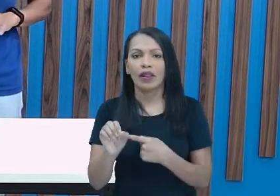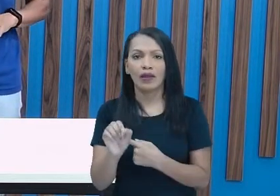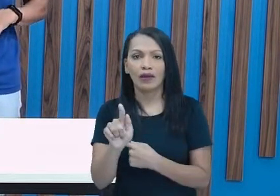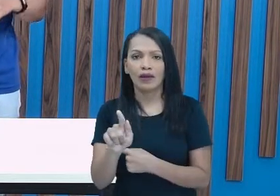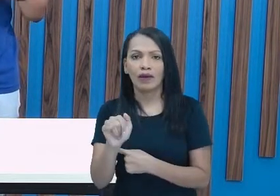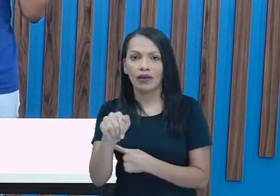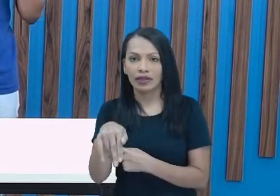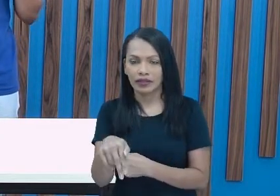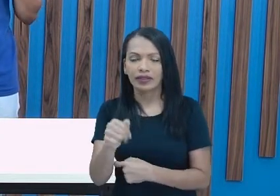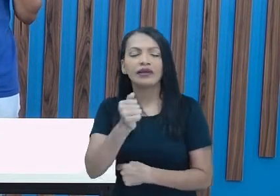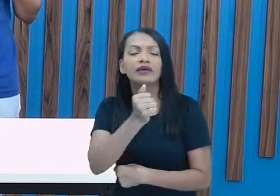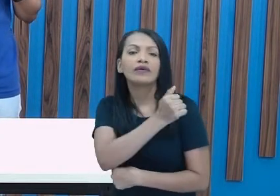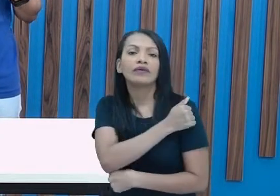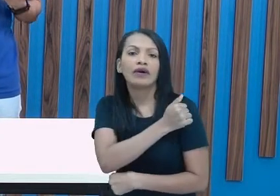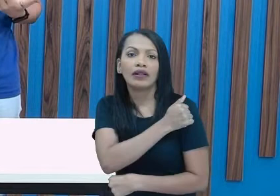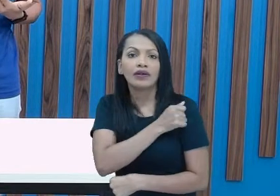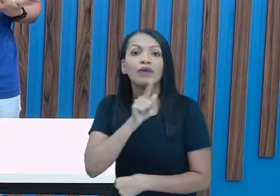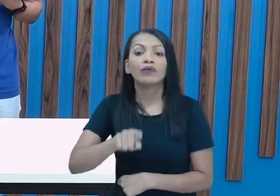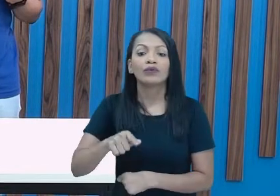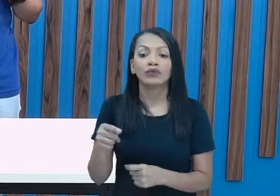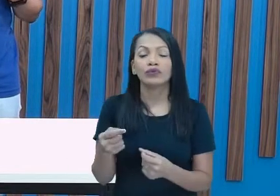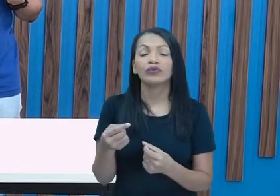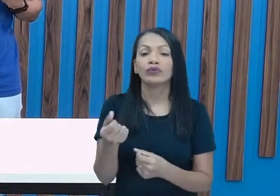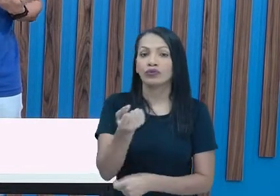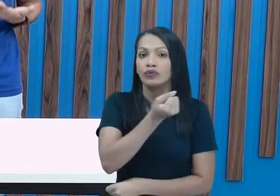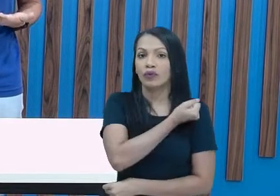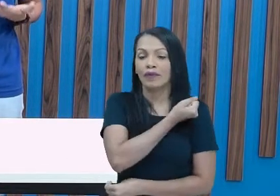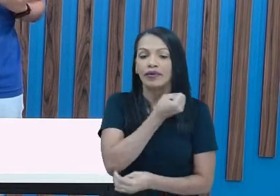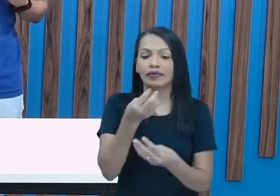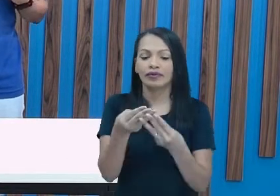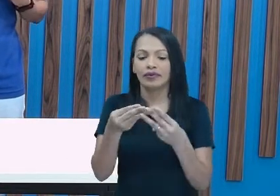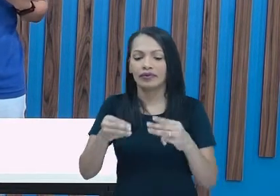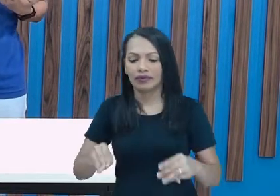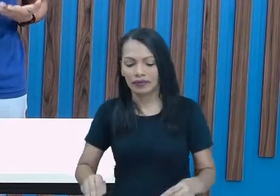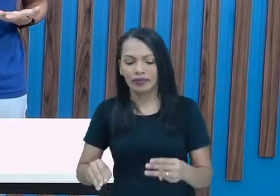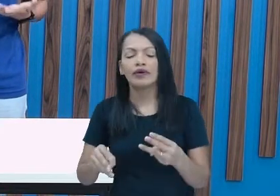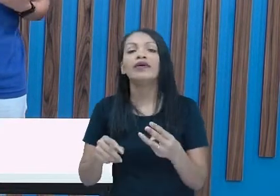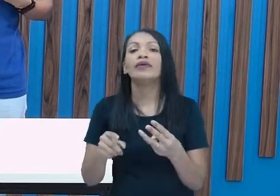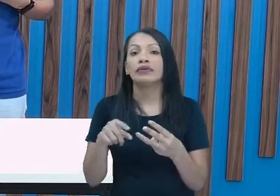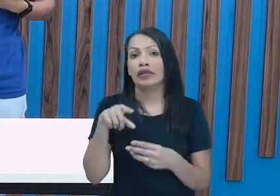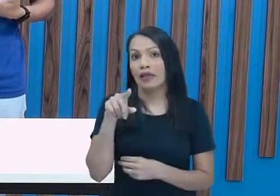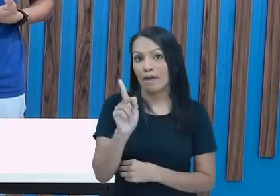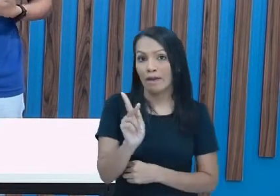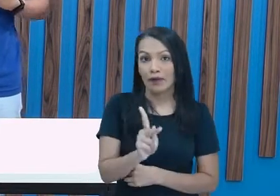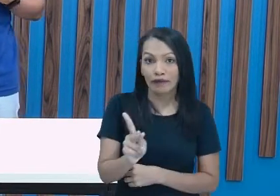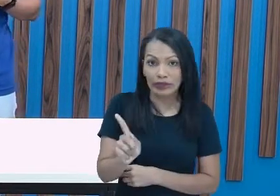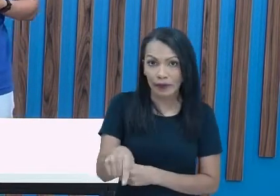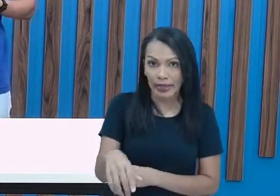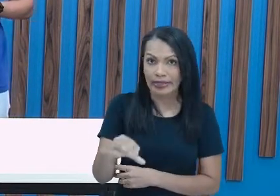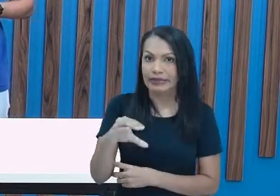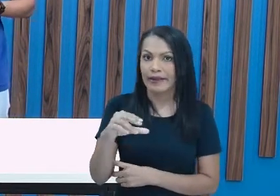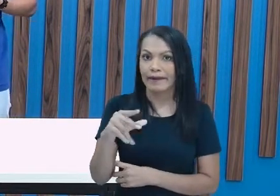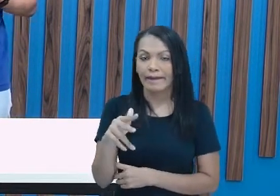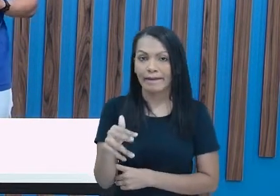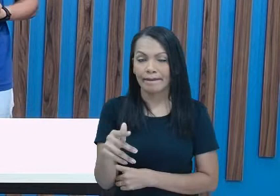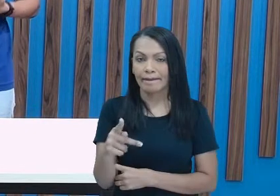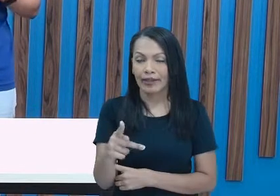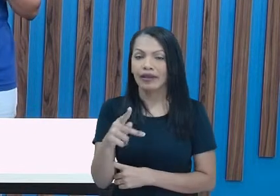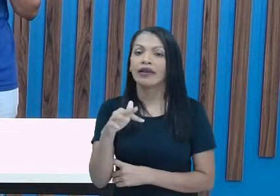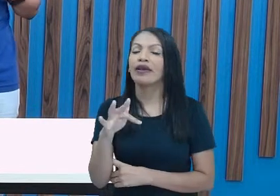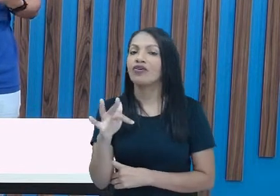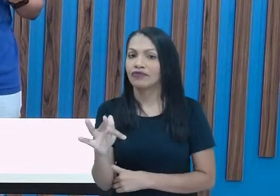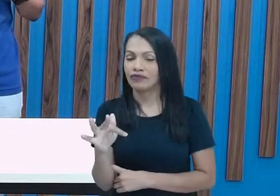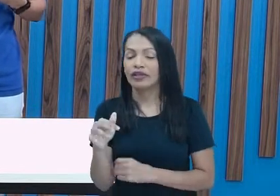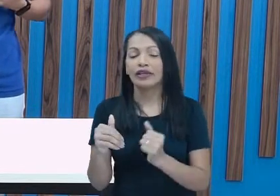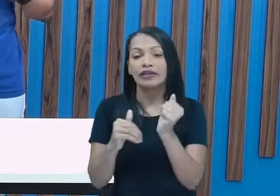quem é aluno, é o número da matrícula. Para quem é professor, é o número do CPF. E a senha é a data de nascimento completa,